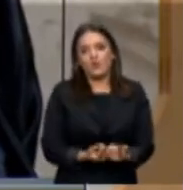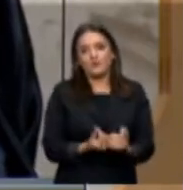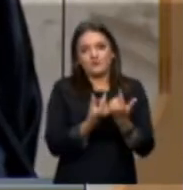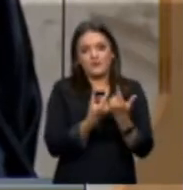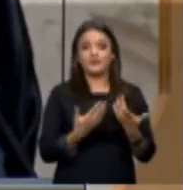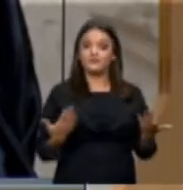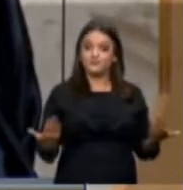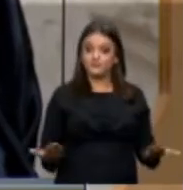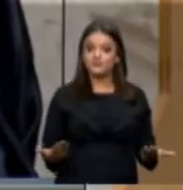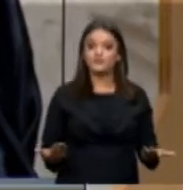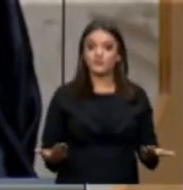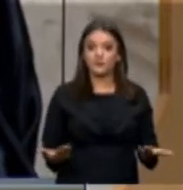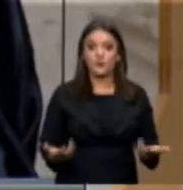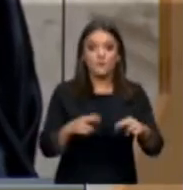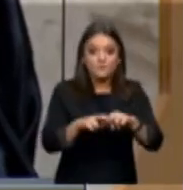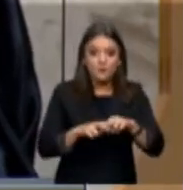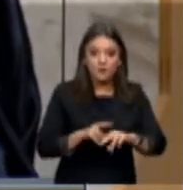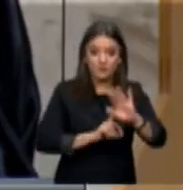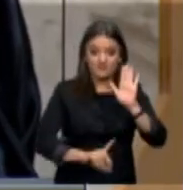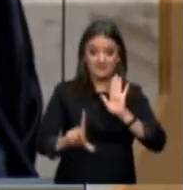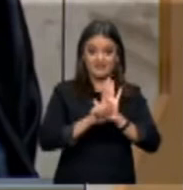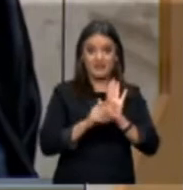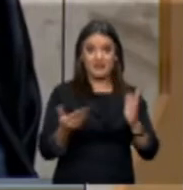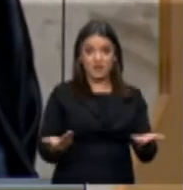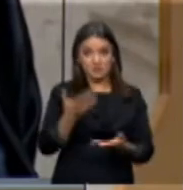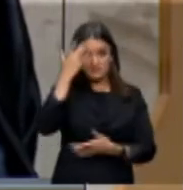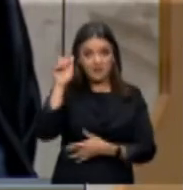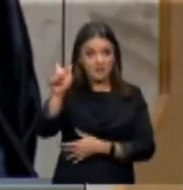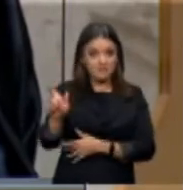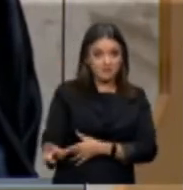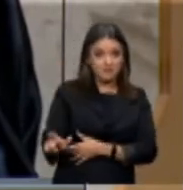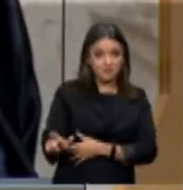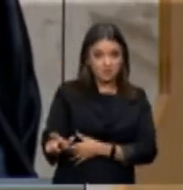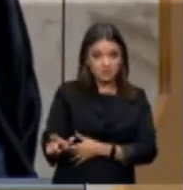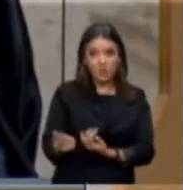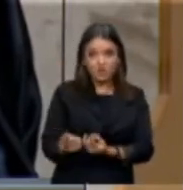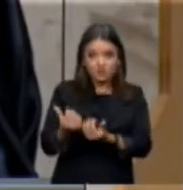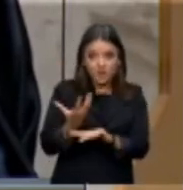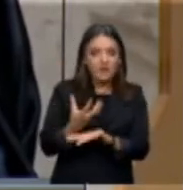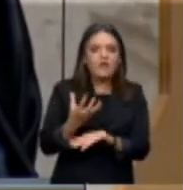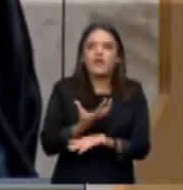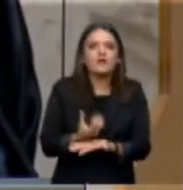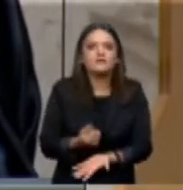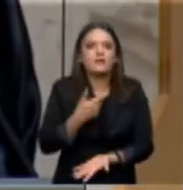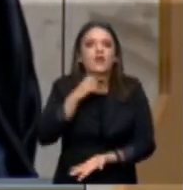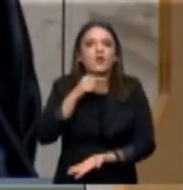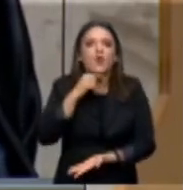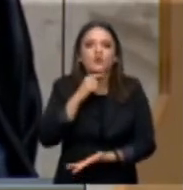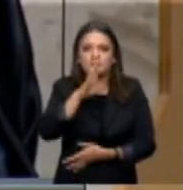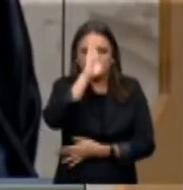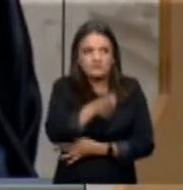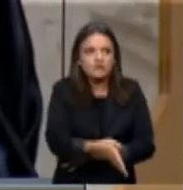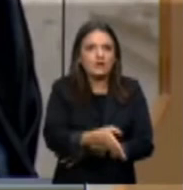por força dessa inovação legislativa, o credor não terá acesso direto e imediato ao seu crédito, o